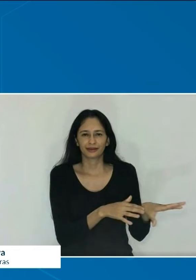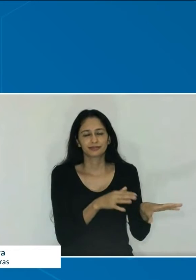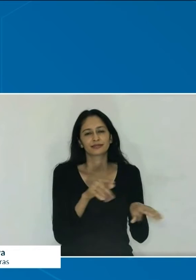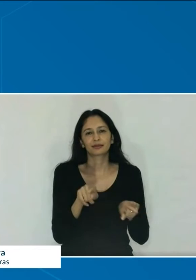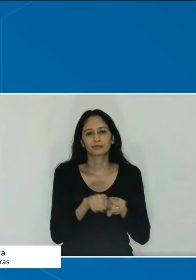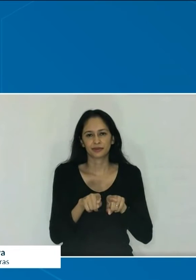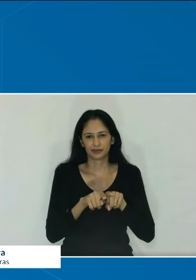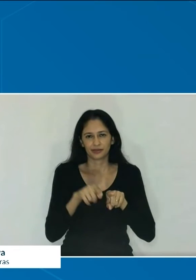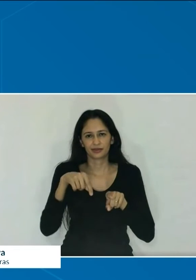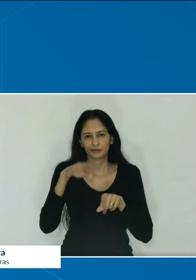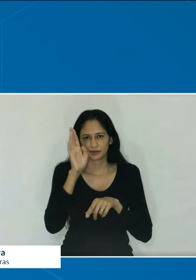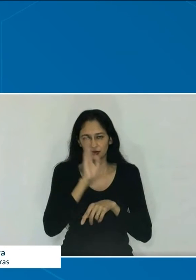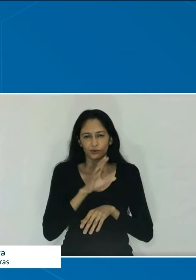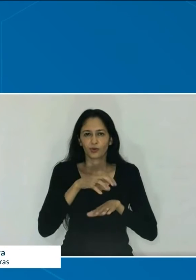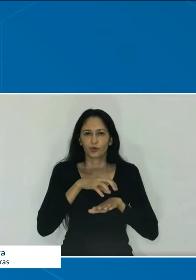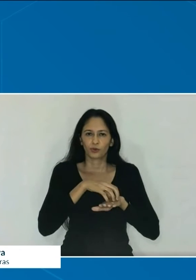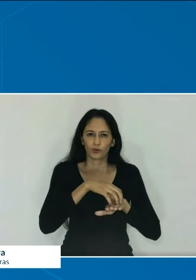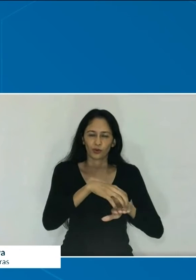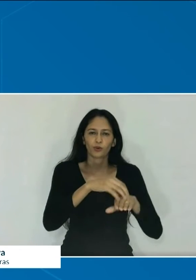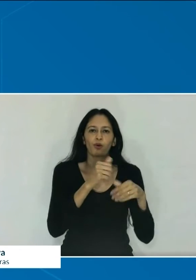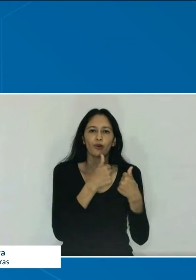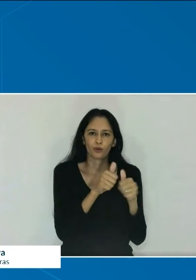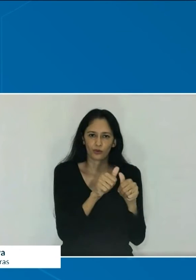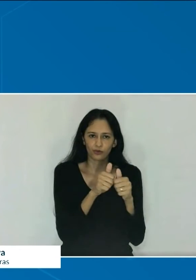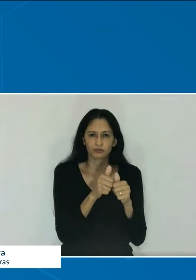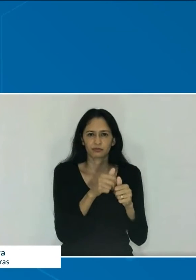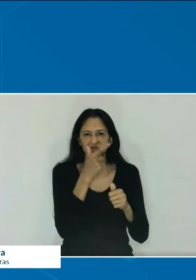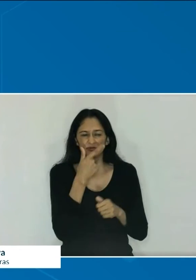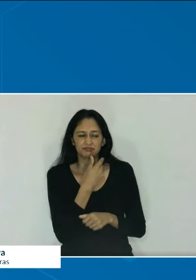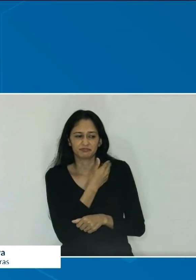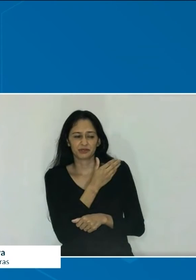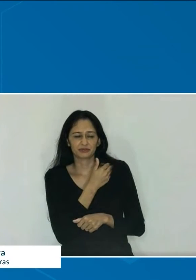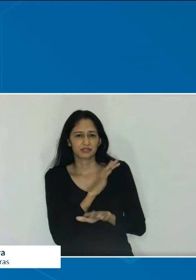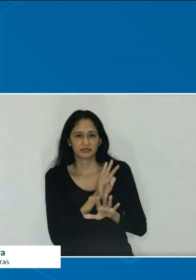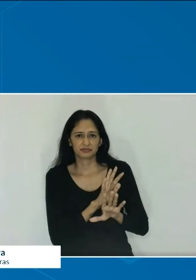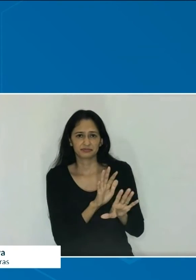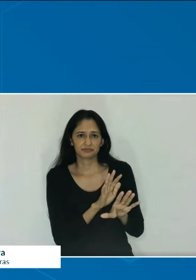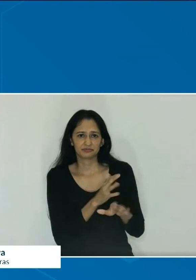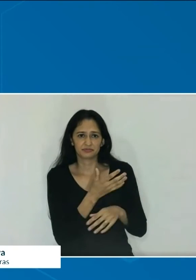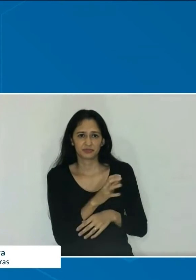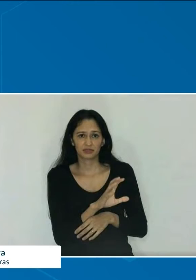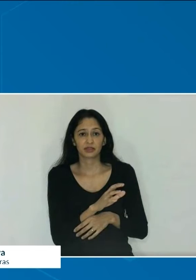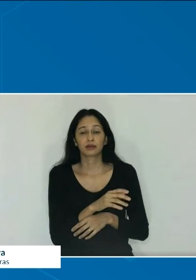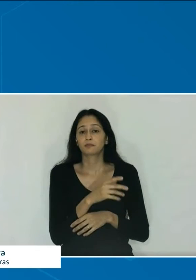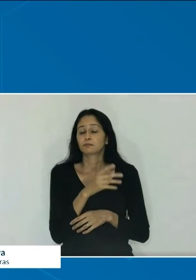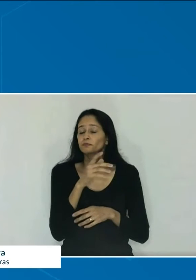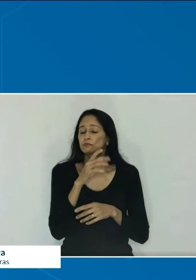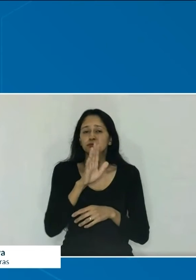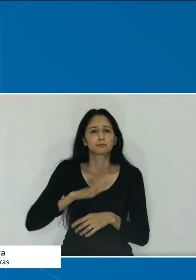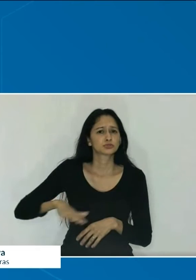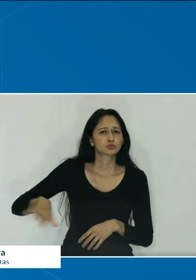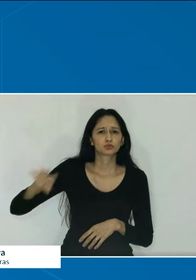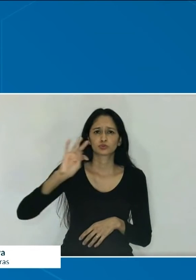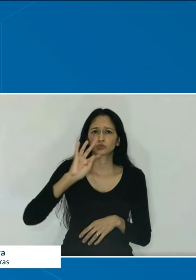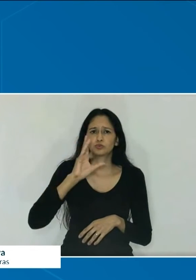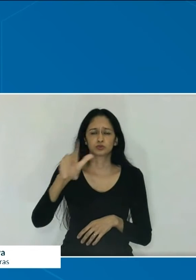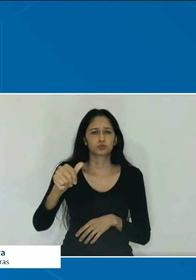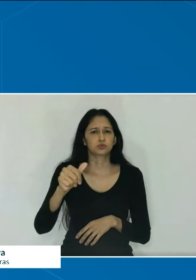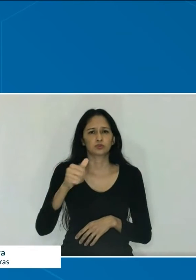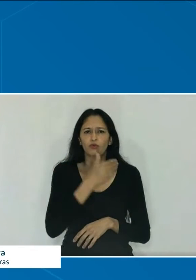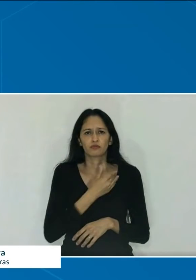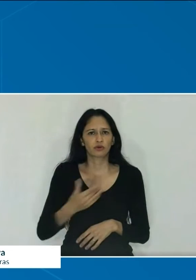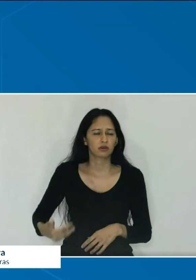Brasil, e desses serviços de transporte de massa, um preconceito muito grande, por parte de todos, desde o governo até da